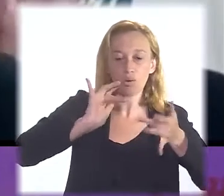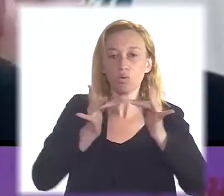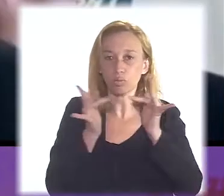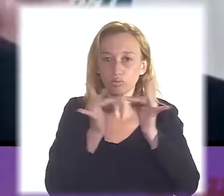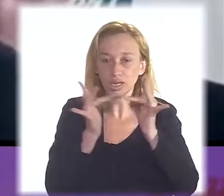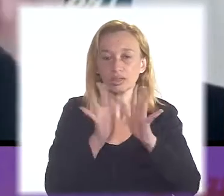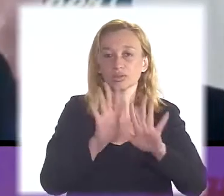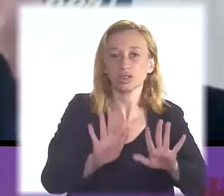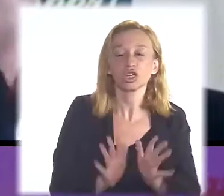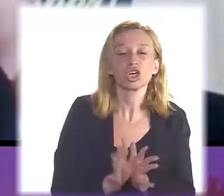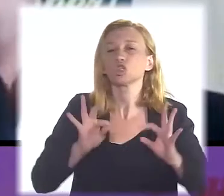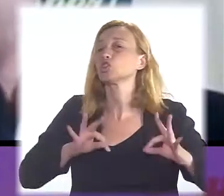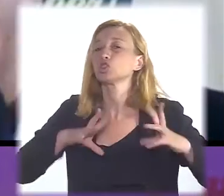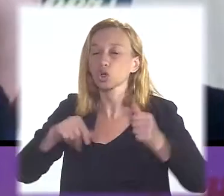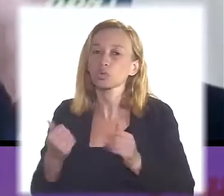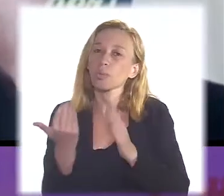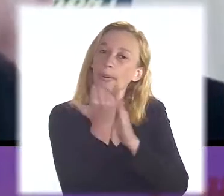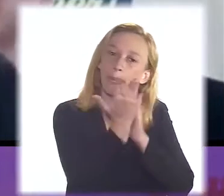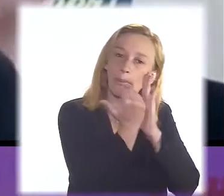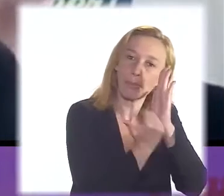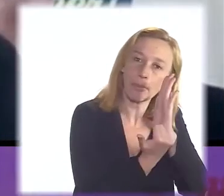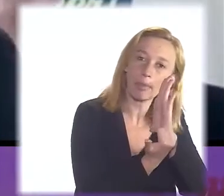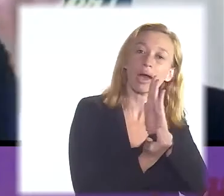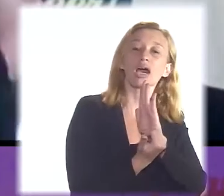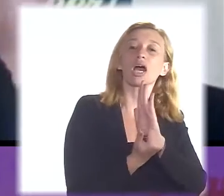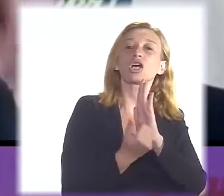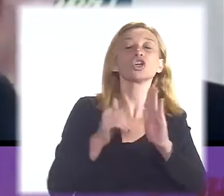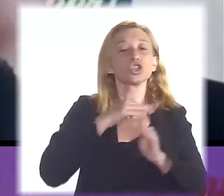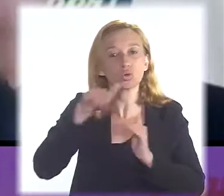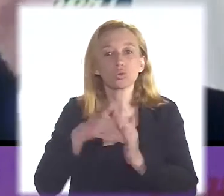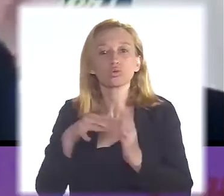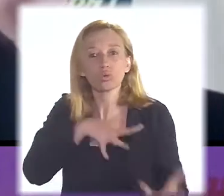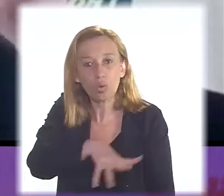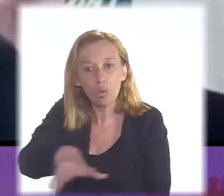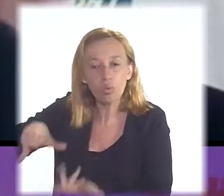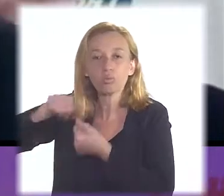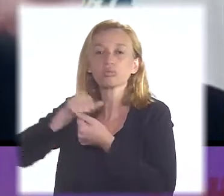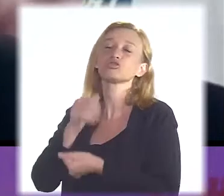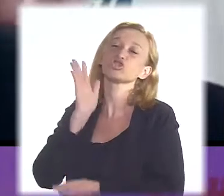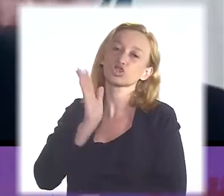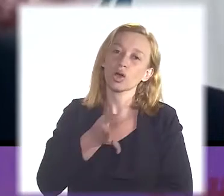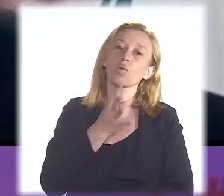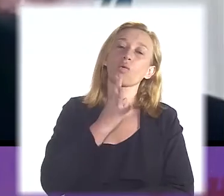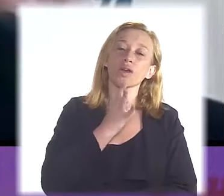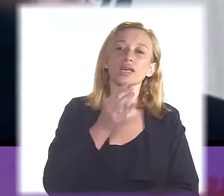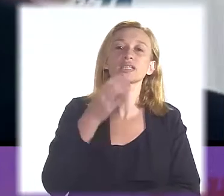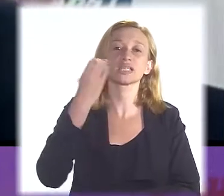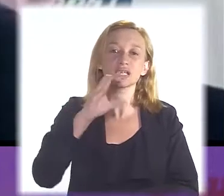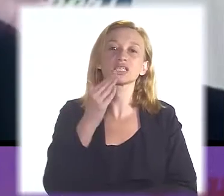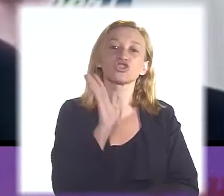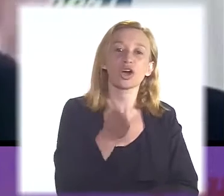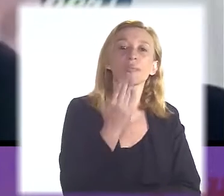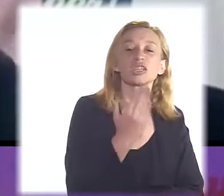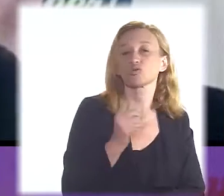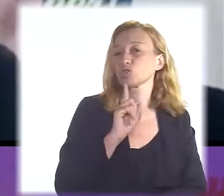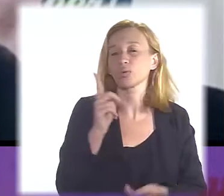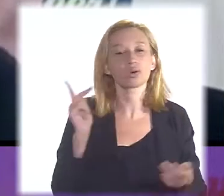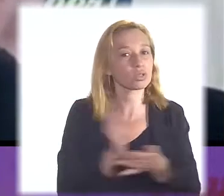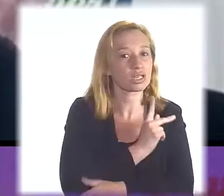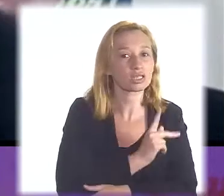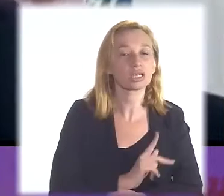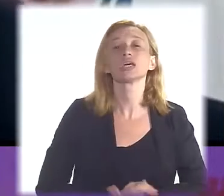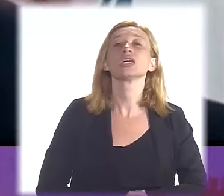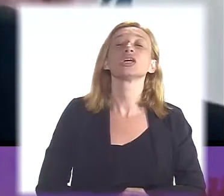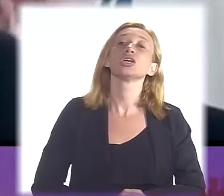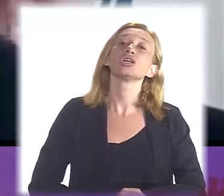contato. Enfim, façam todos aqueles protocolos que o mundo inteiro já conhece, que a ciência já pediu, e isso não tem acontecido.